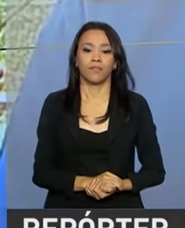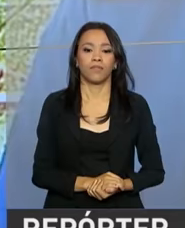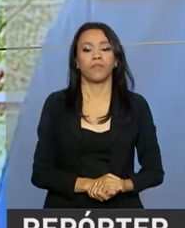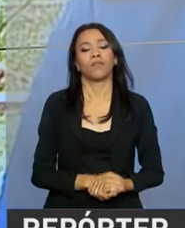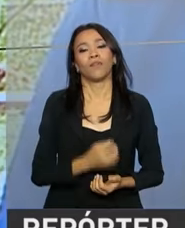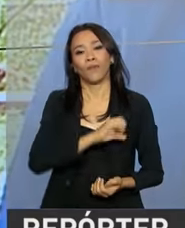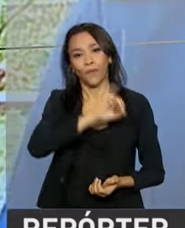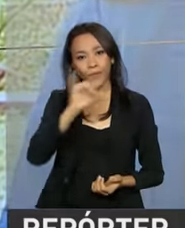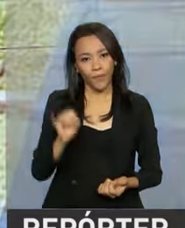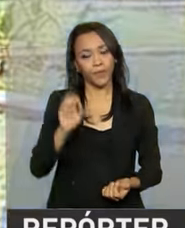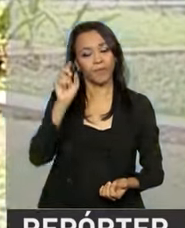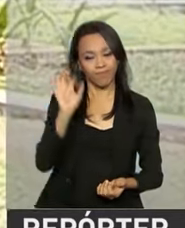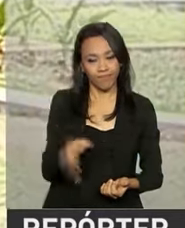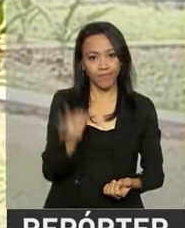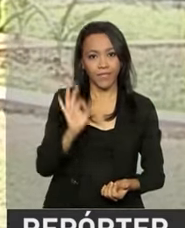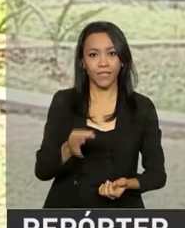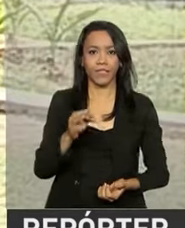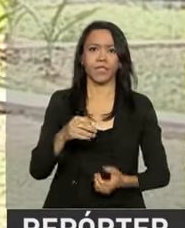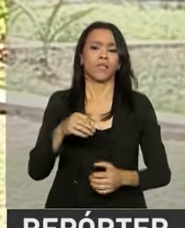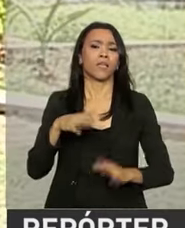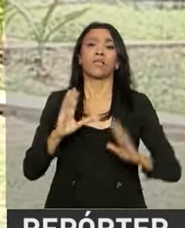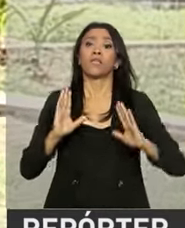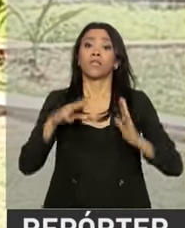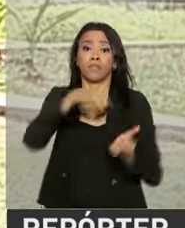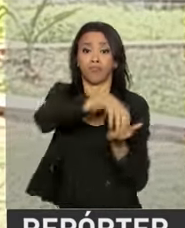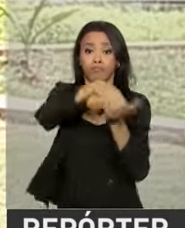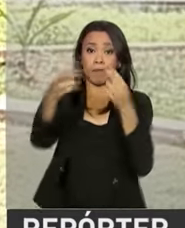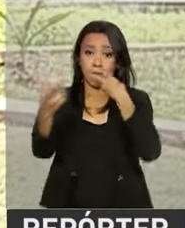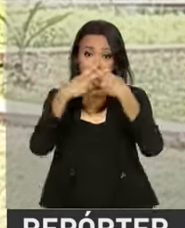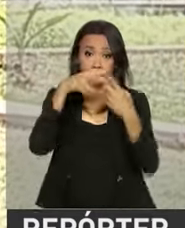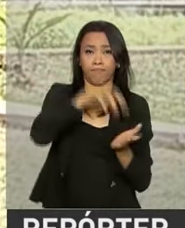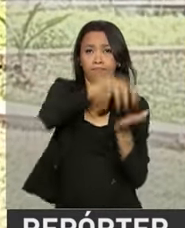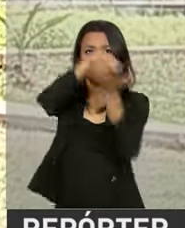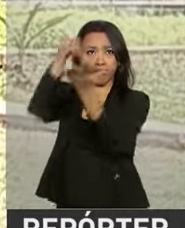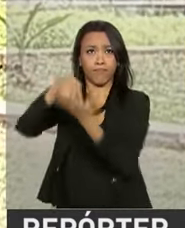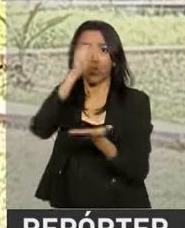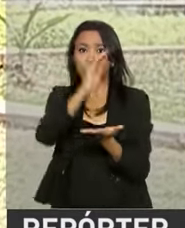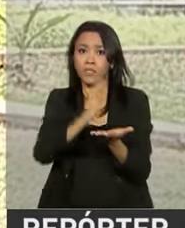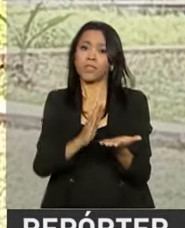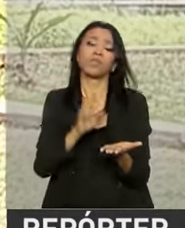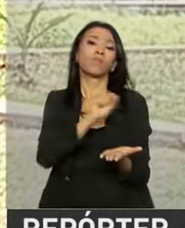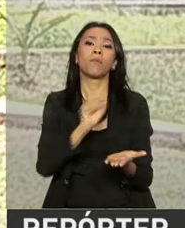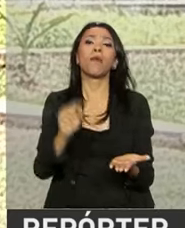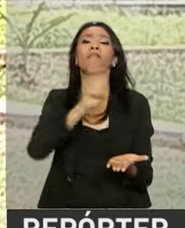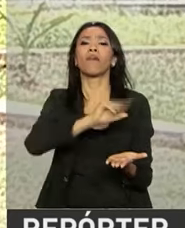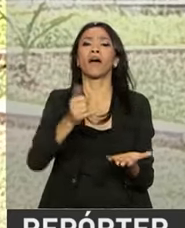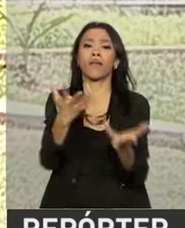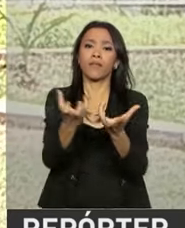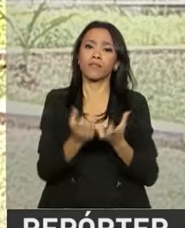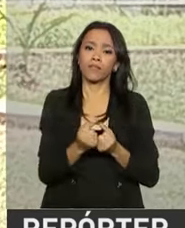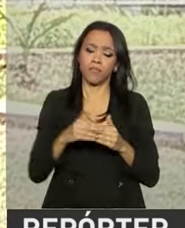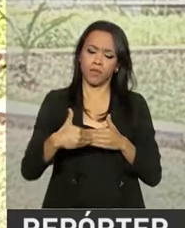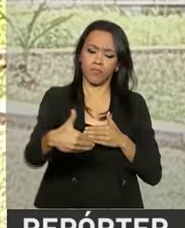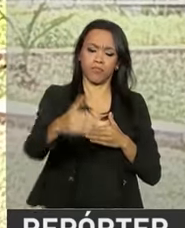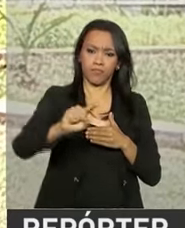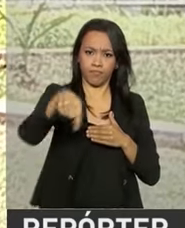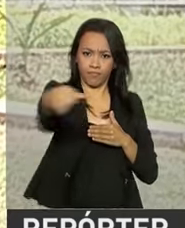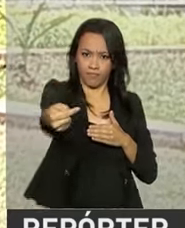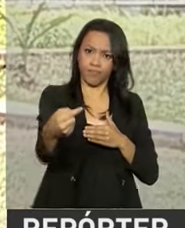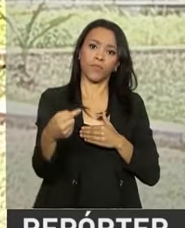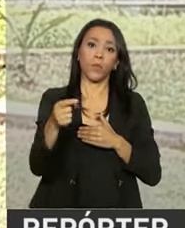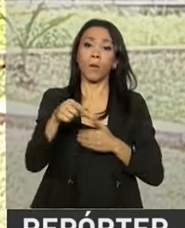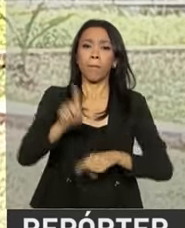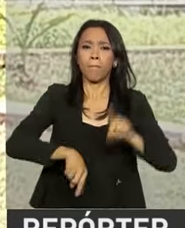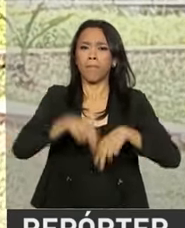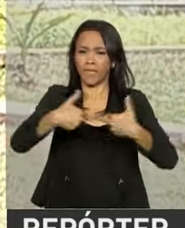Oi, Renata, isso mesmo. Penitenciárias de todos os estados brasileiros devem receber nas próximas semanas